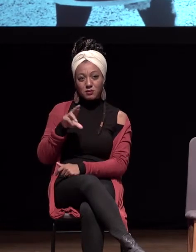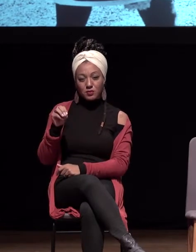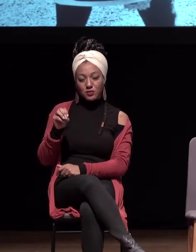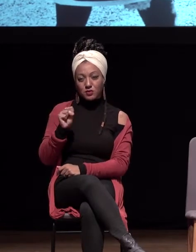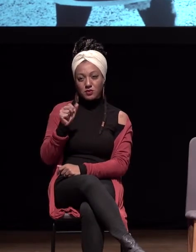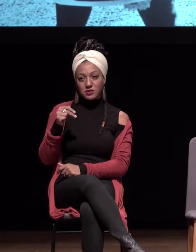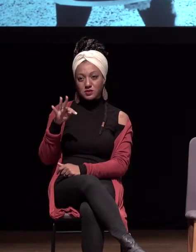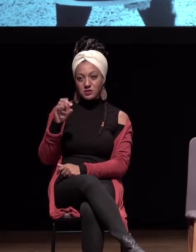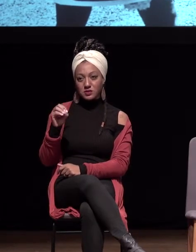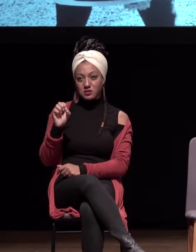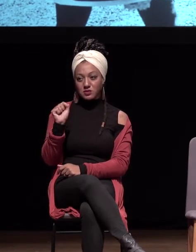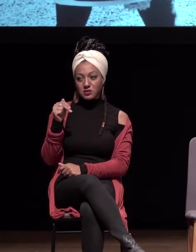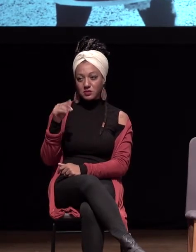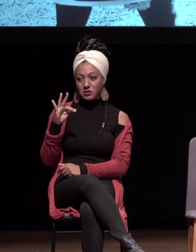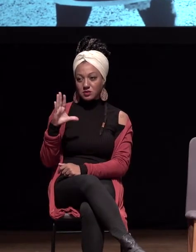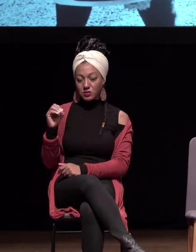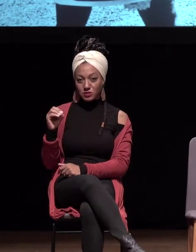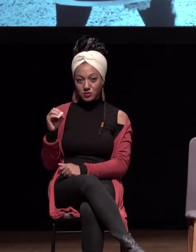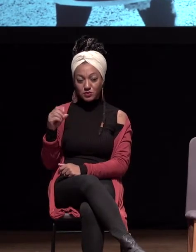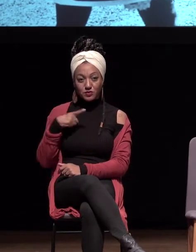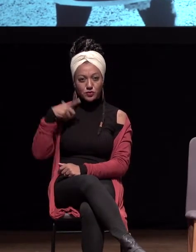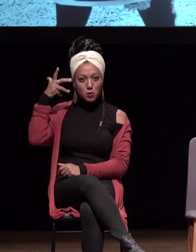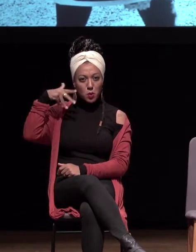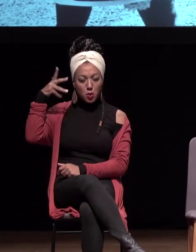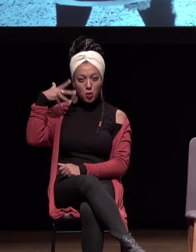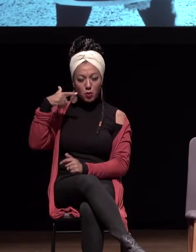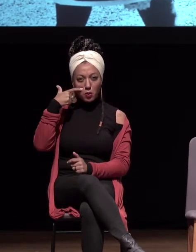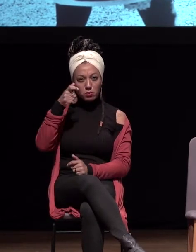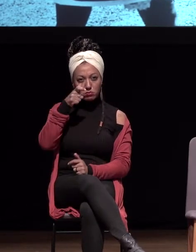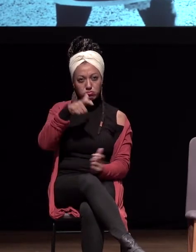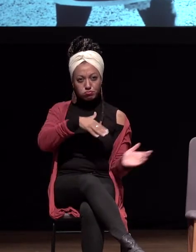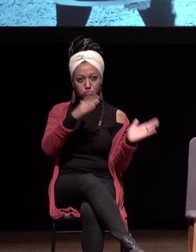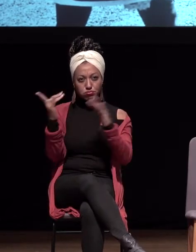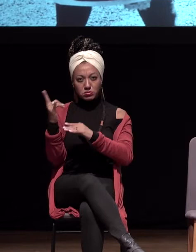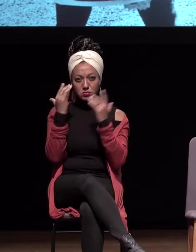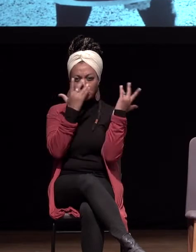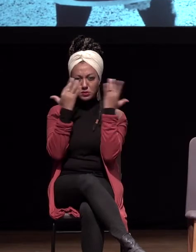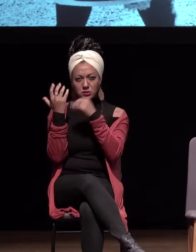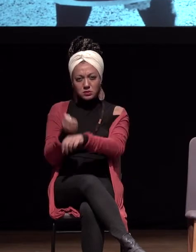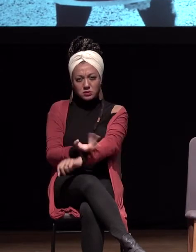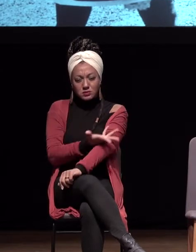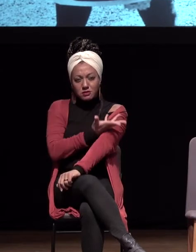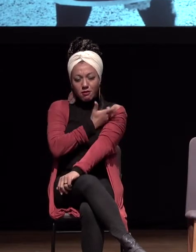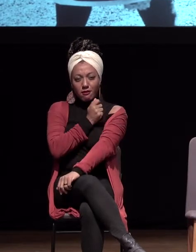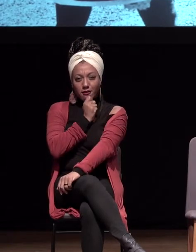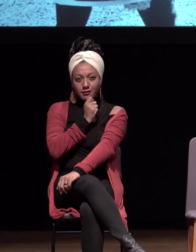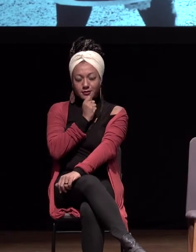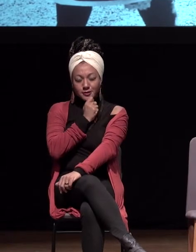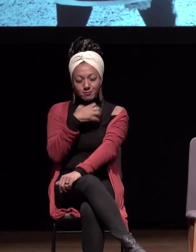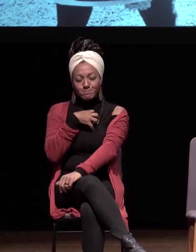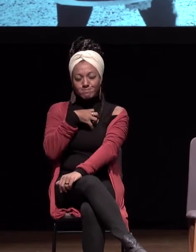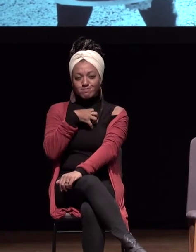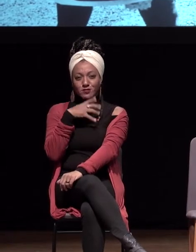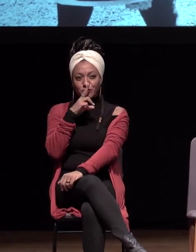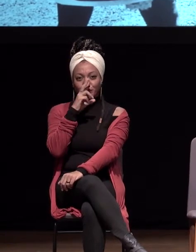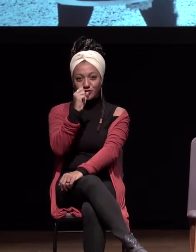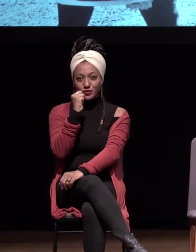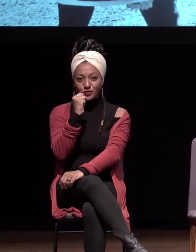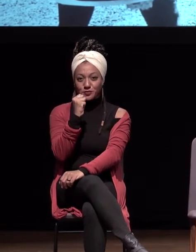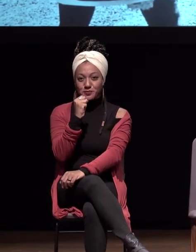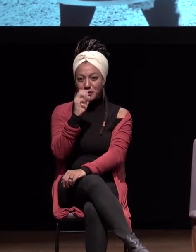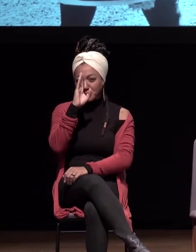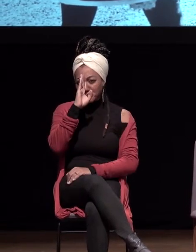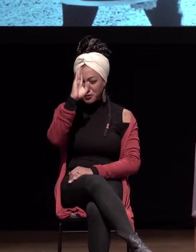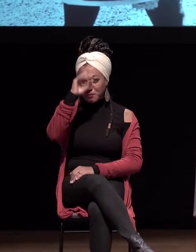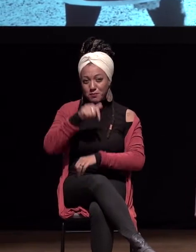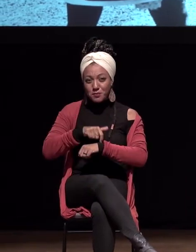Luís. Eu estou emocionada ainda com a sua fala, me tocou profundamente, principalmente naquela